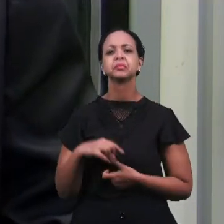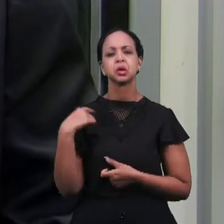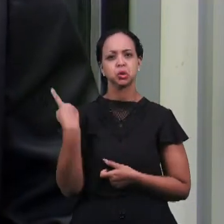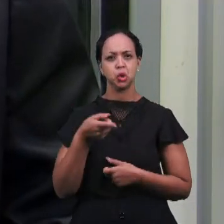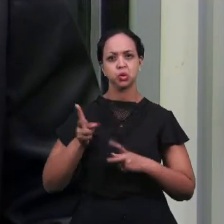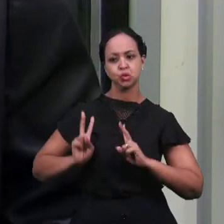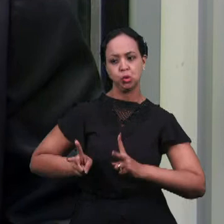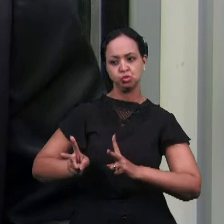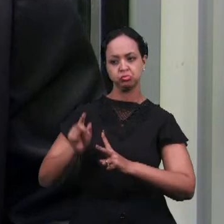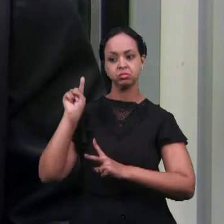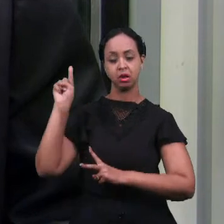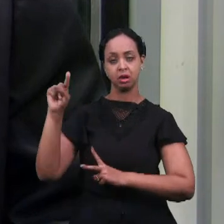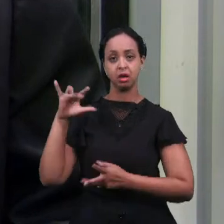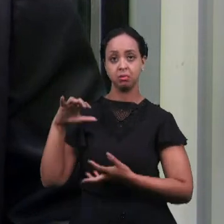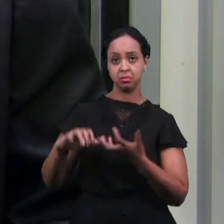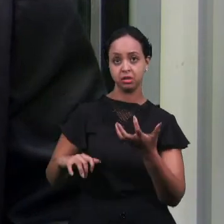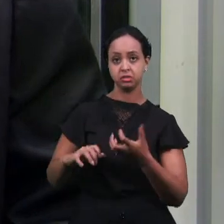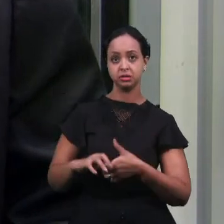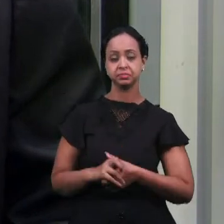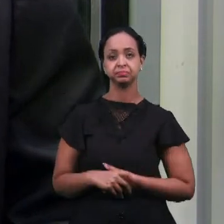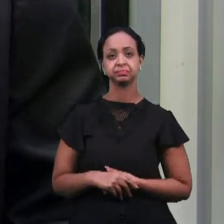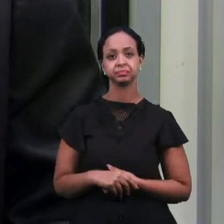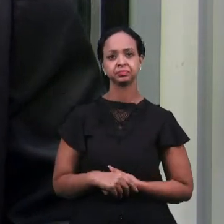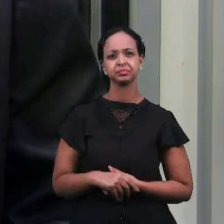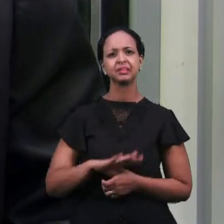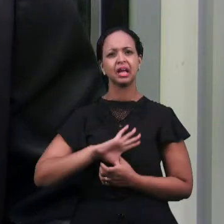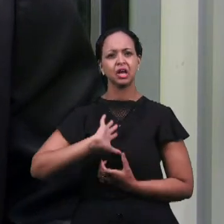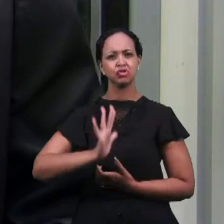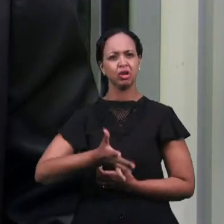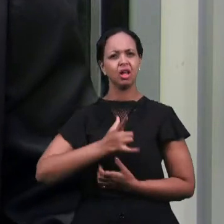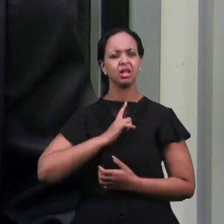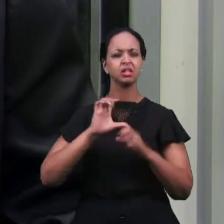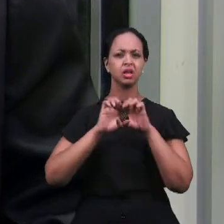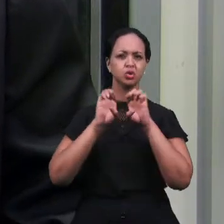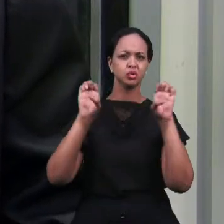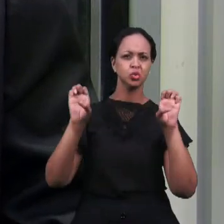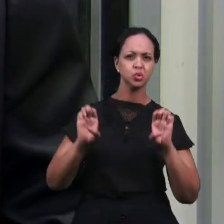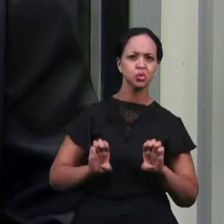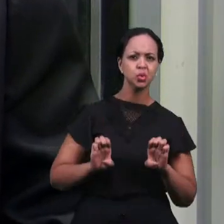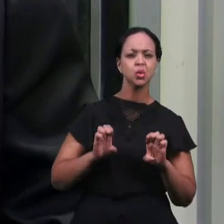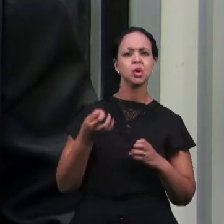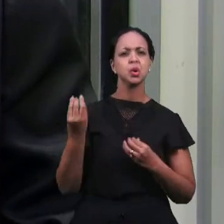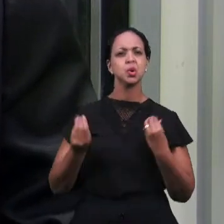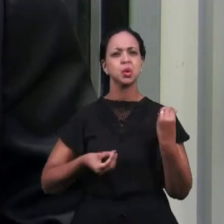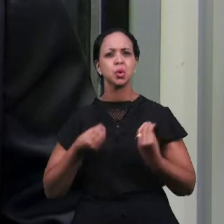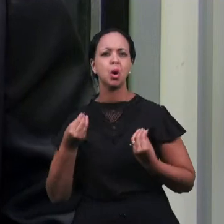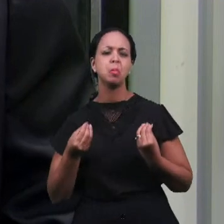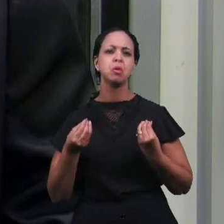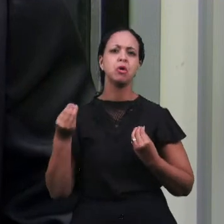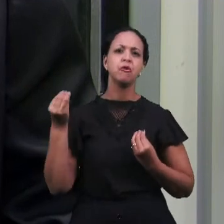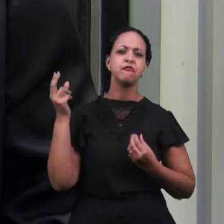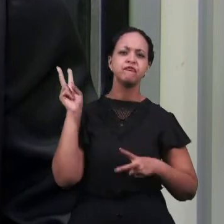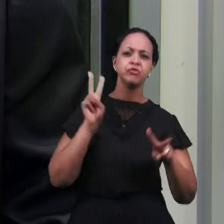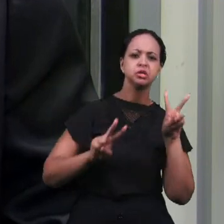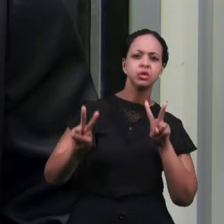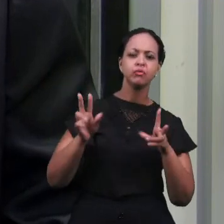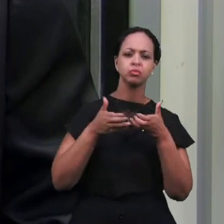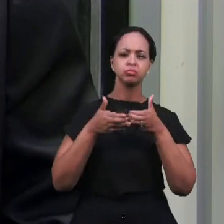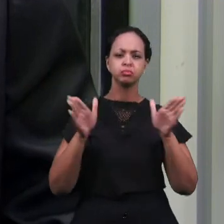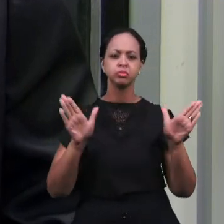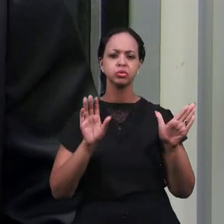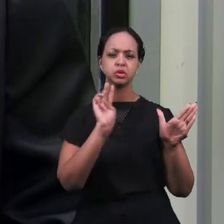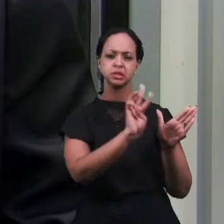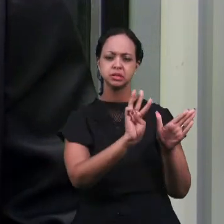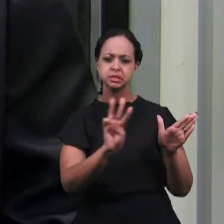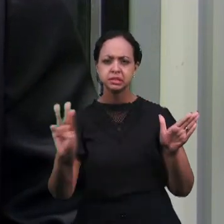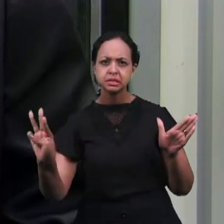continuidade ao trabalho, né? Já estruturamos o trabalho no sentido de uma visibilidade maior, um site,